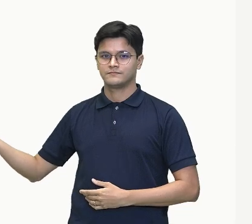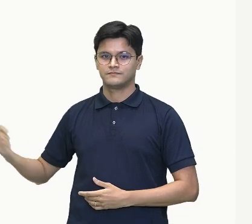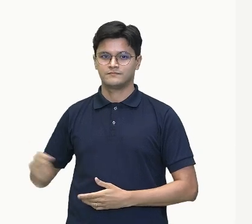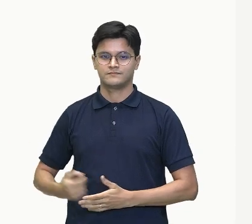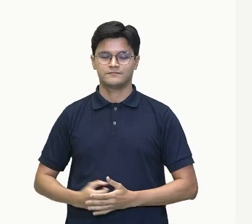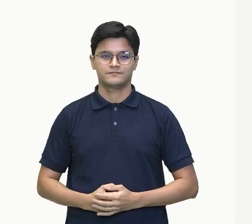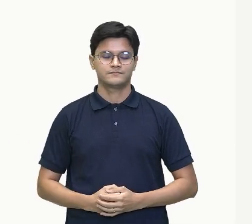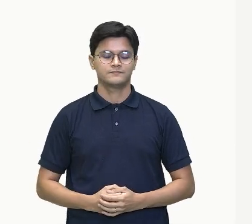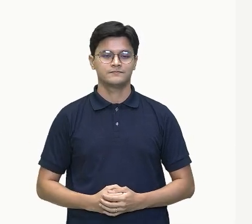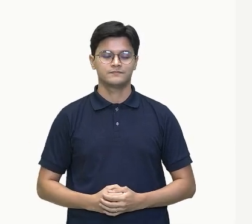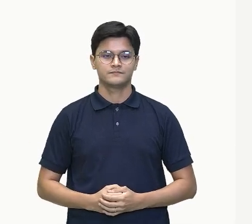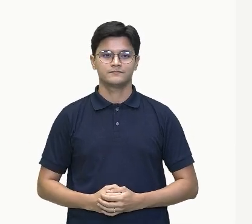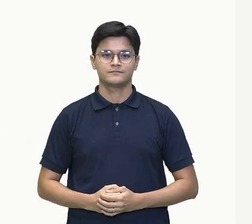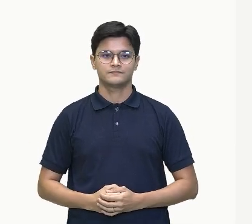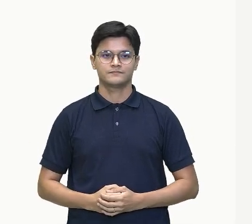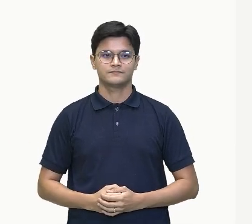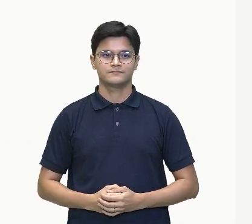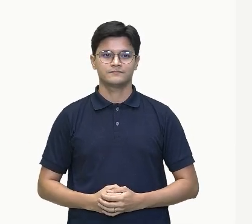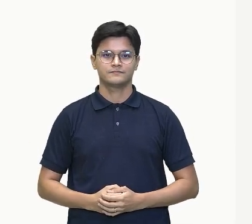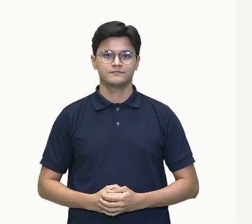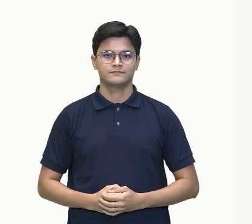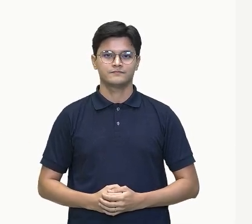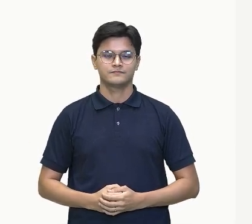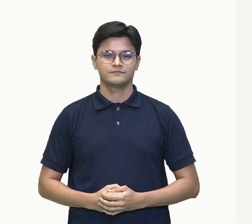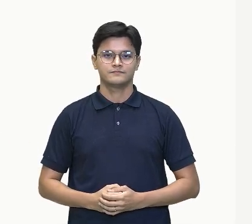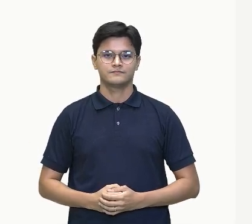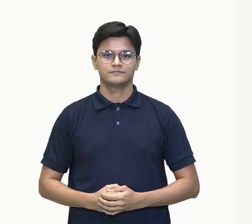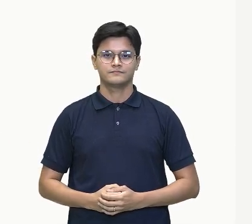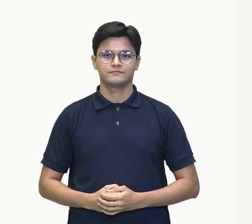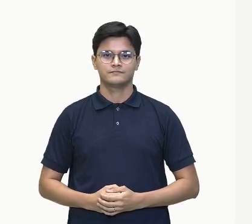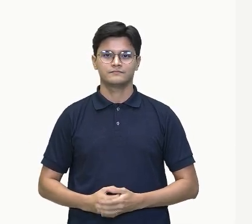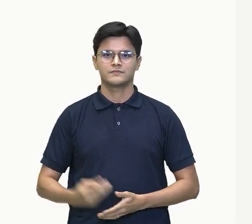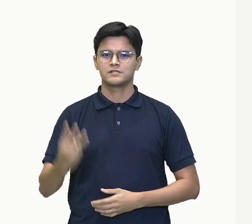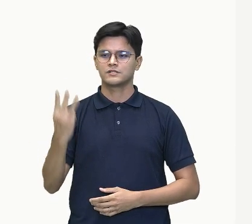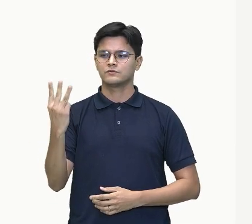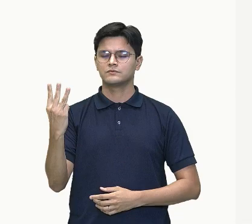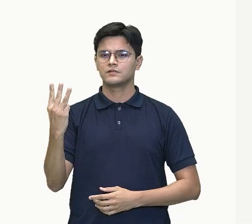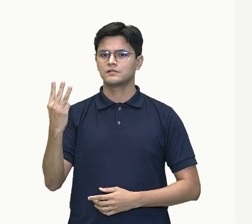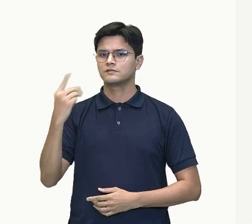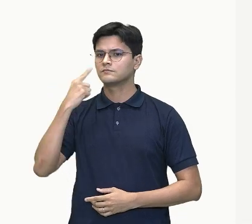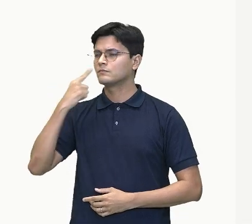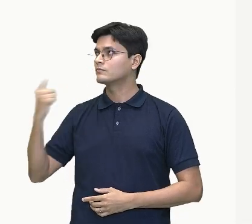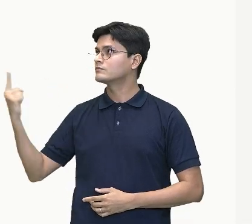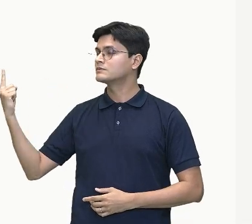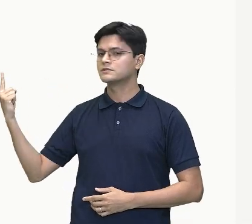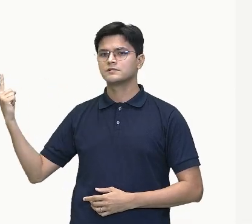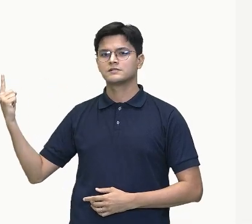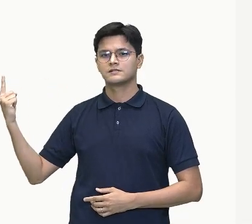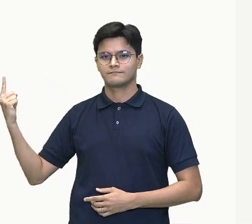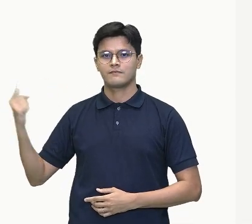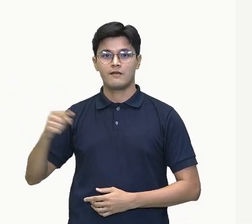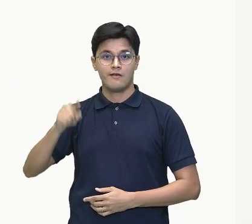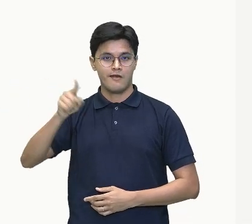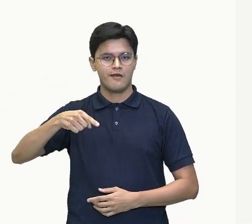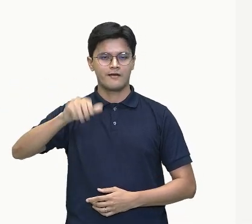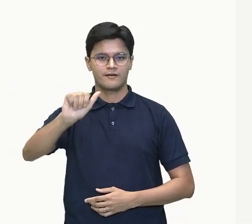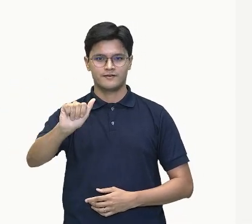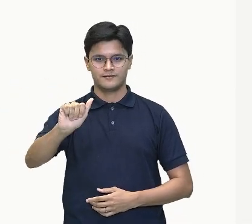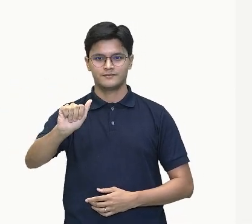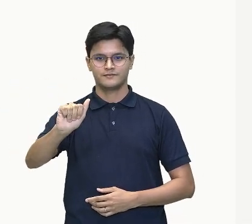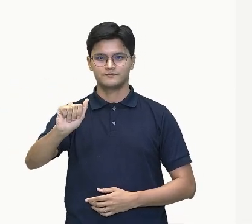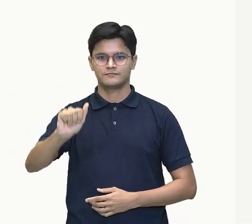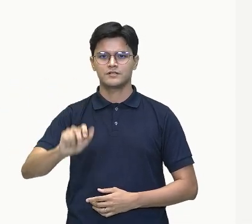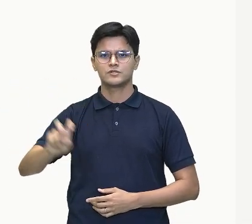Então, esse cidadão aqui, ó, o 3, ele é o nosso A. Esse cidadão aqui,